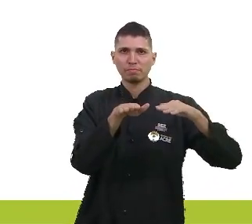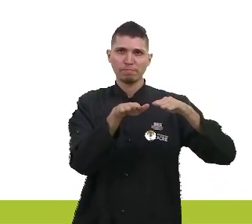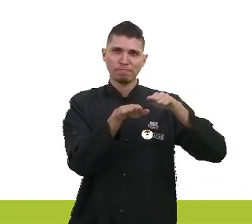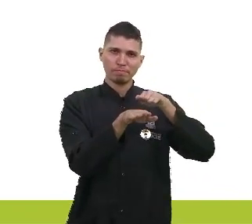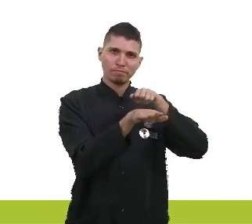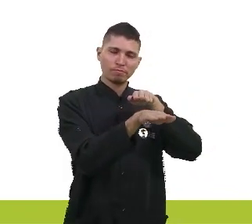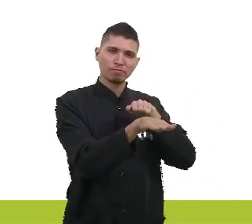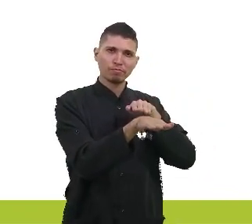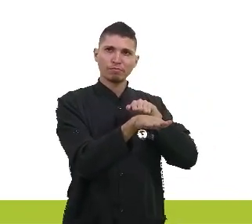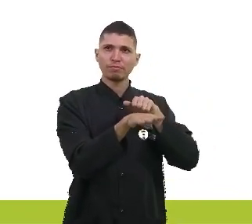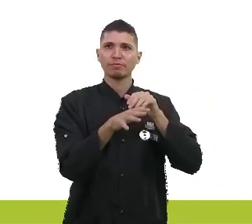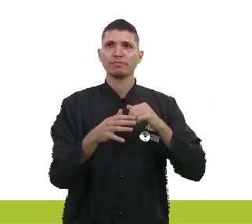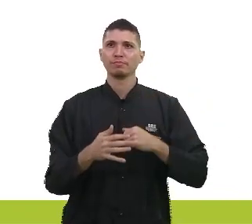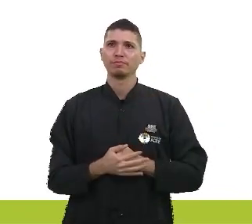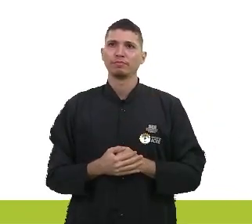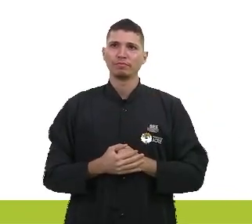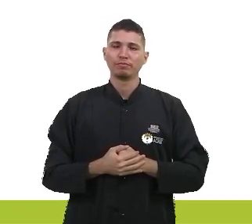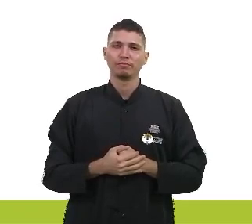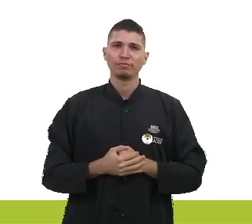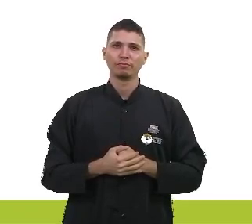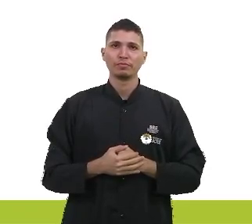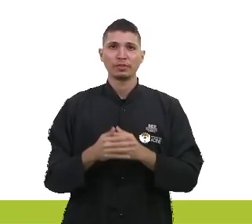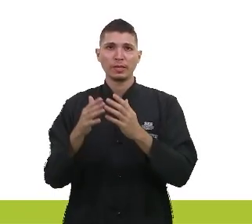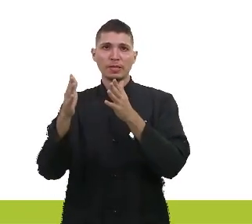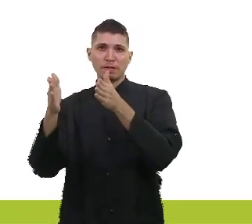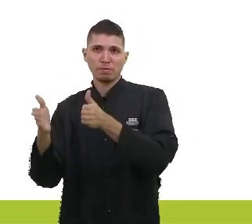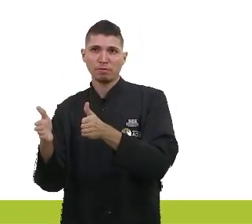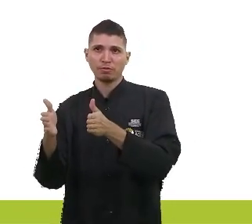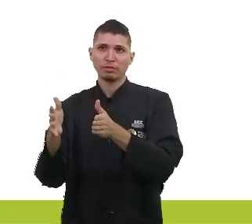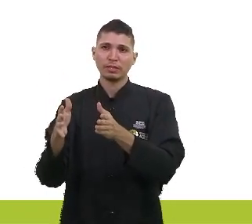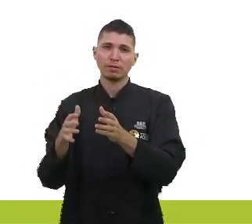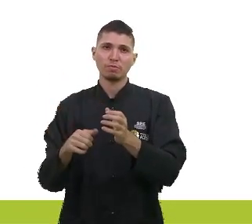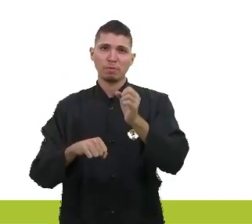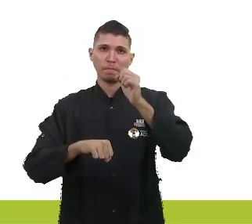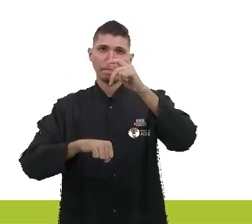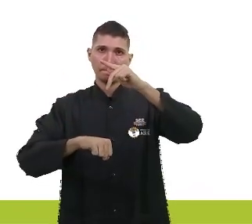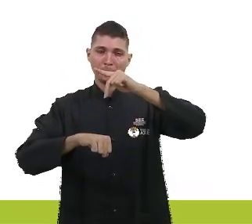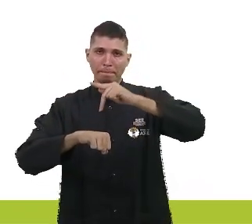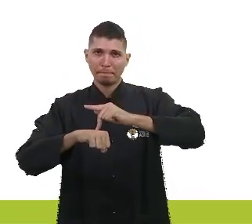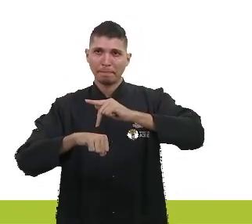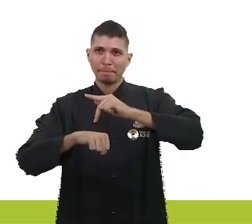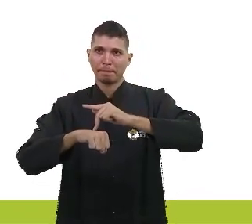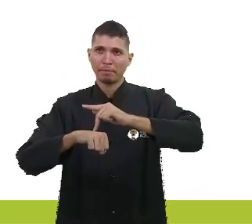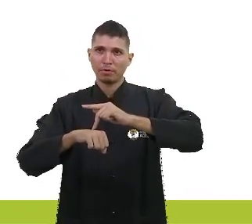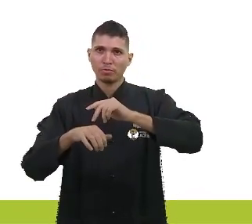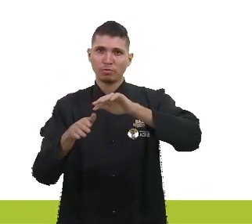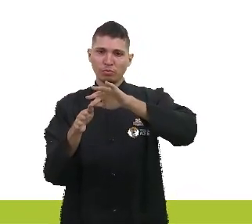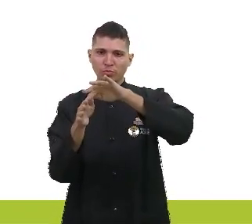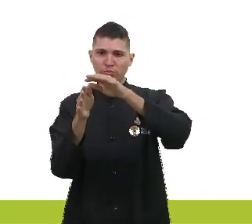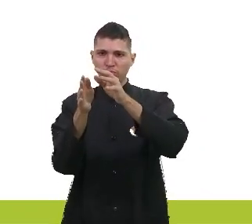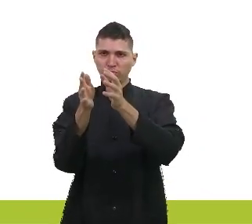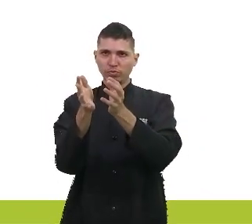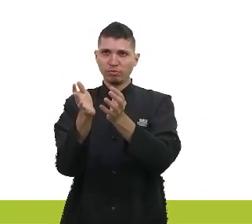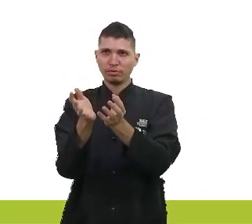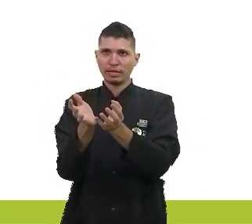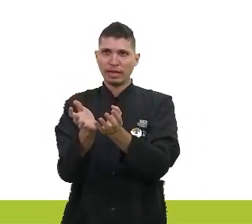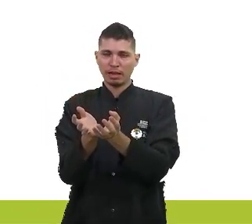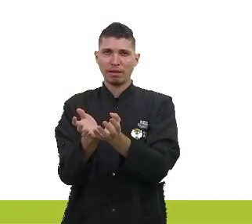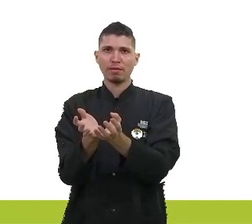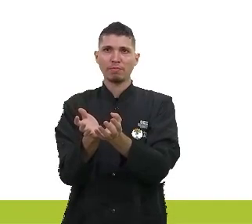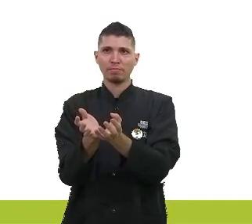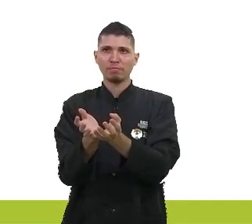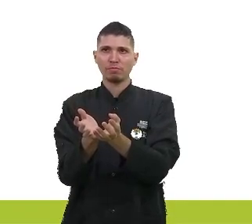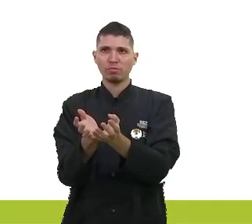uma grande massa, né? Uma pedra grande, tá bom? Então, analisando essas duas